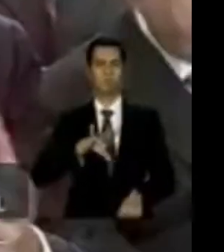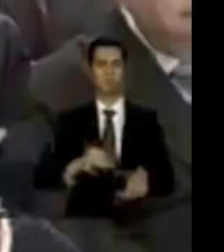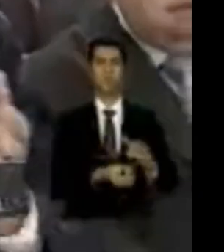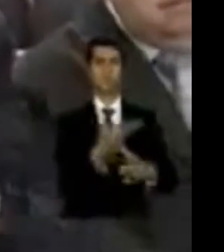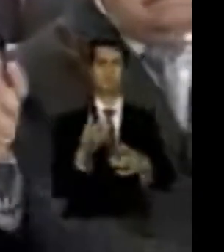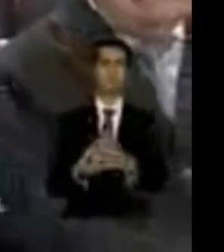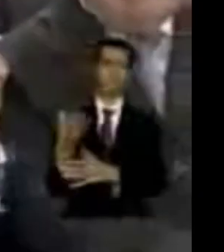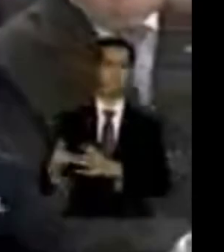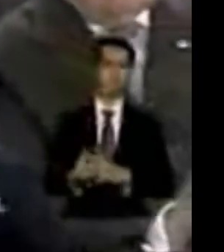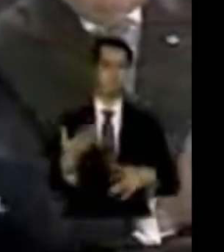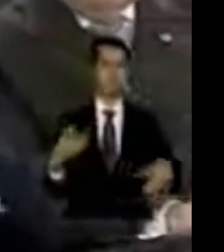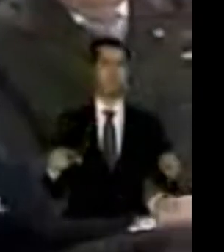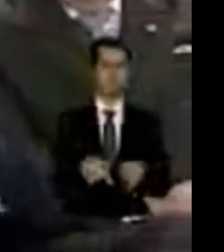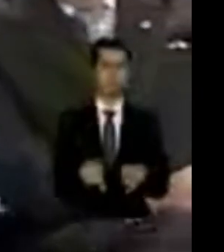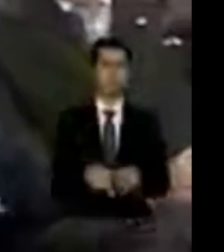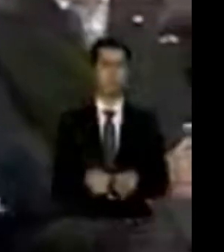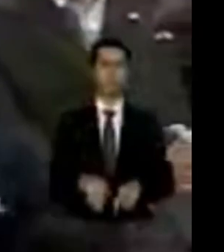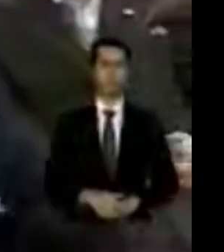Com isso,